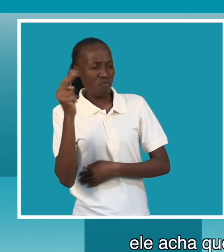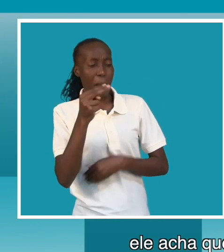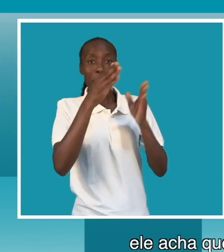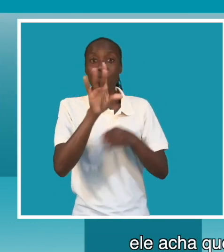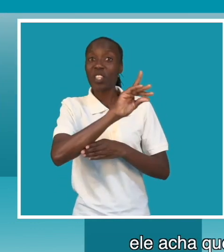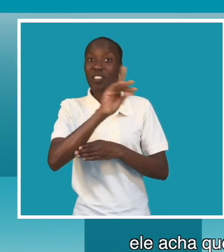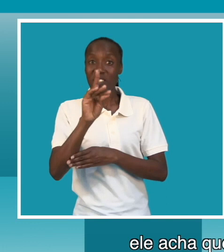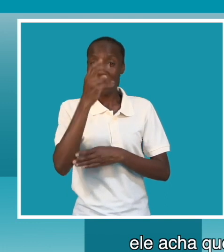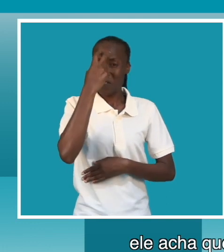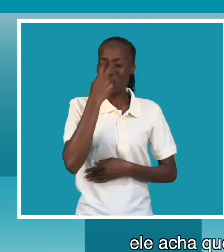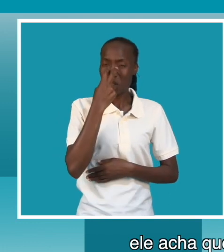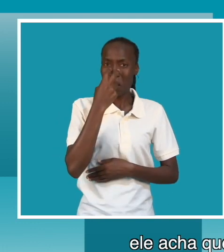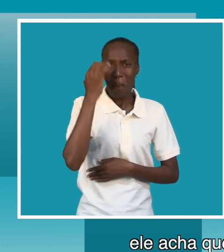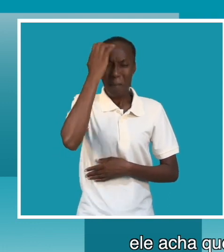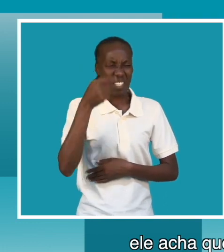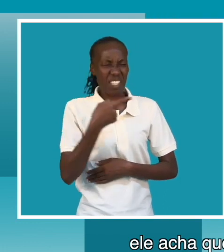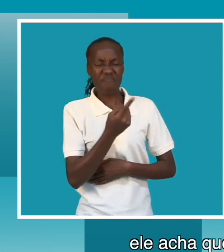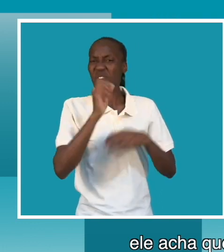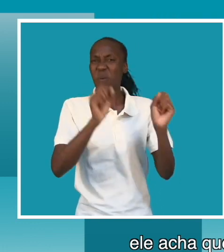para ele acha que é impossível.